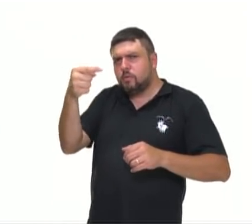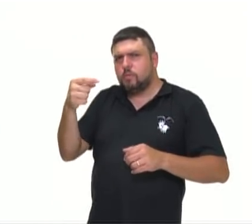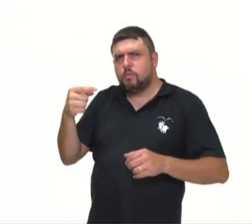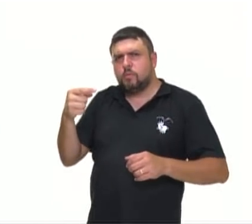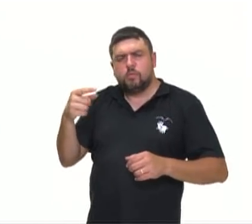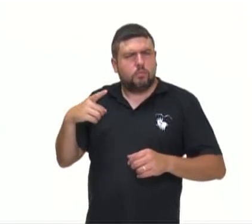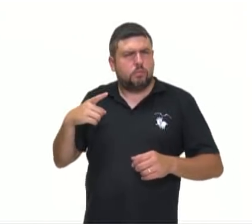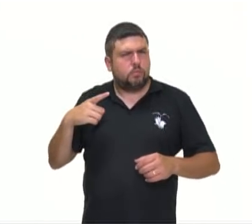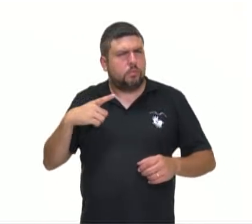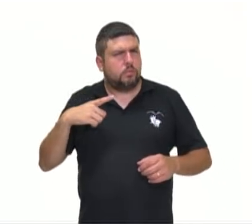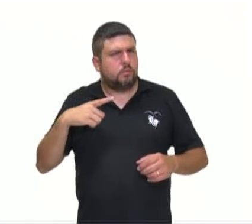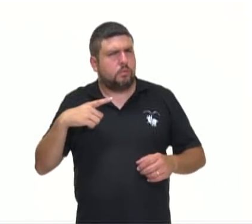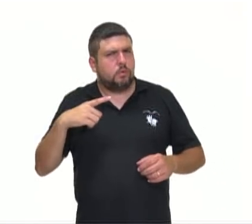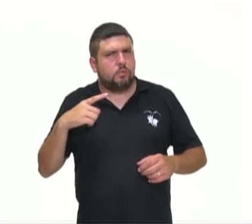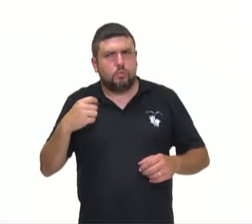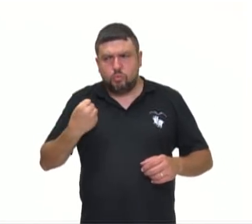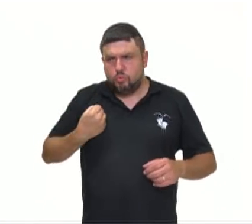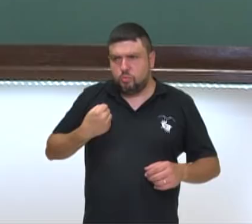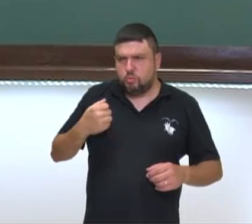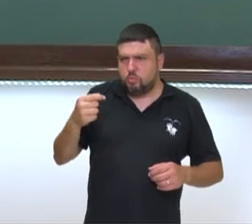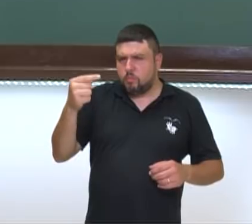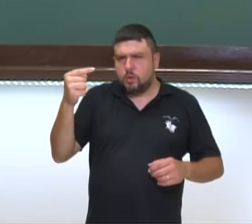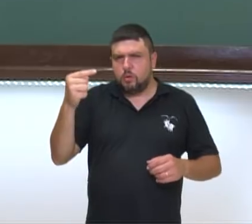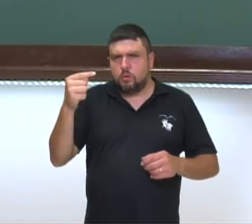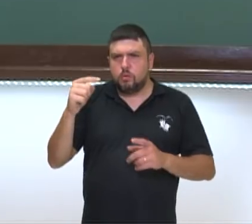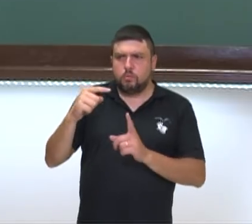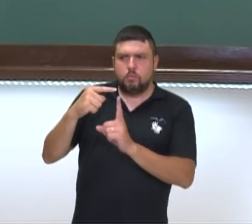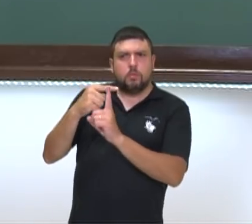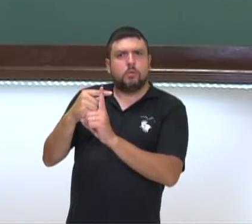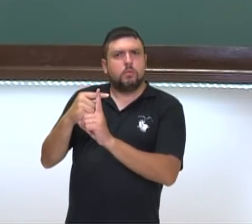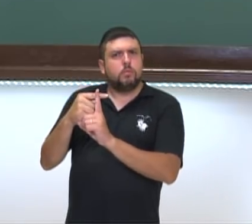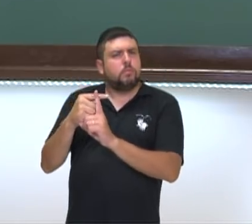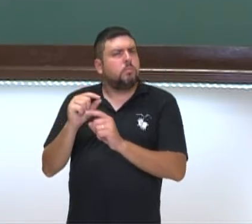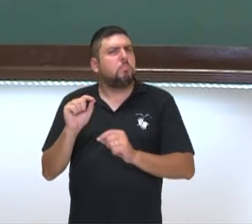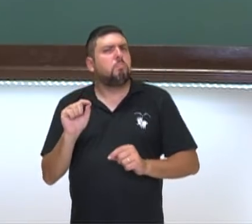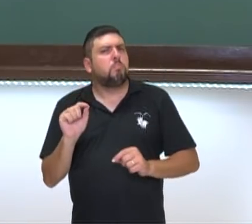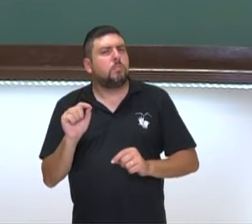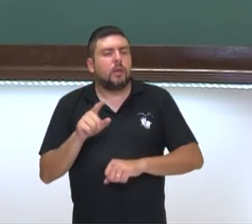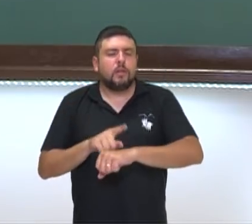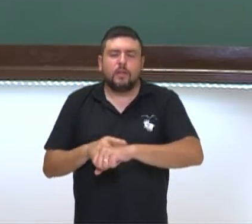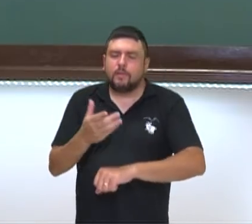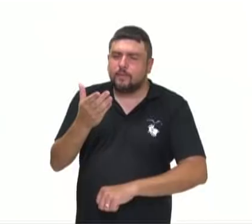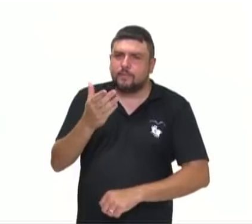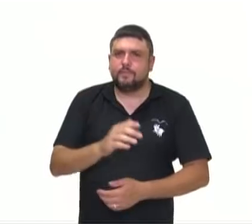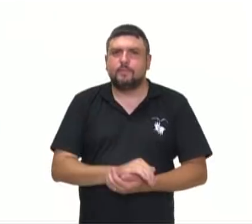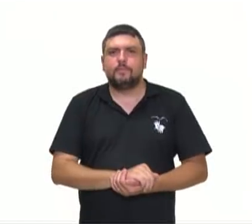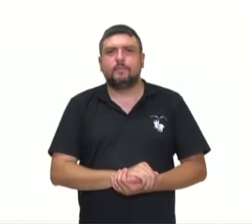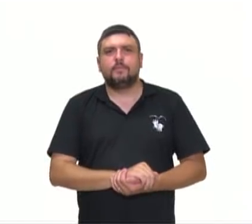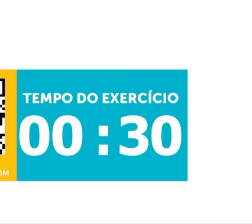que significa esse sinalzinho de mais? Vamos pensar um pouquinho? Tempo para vocês.